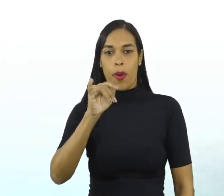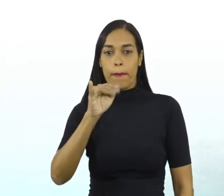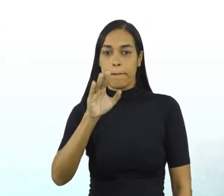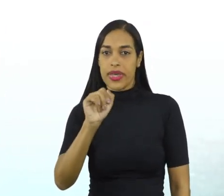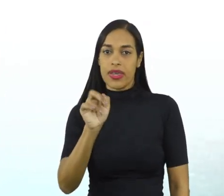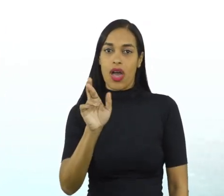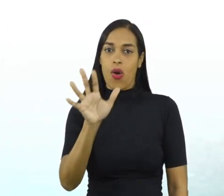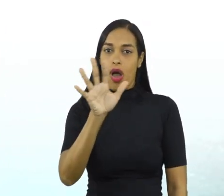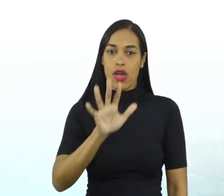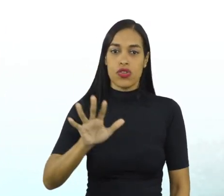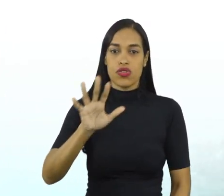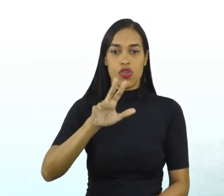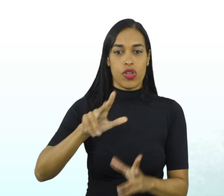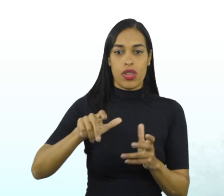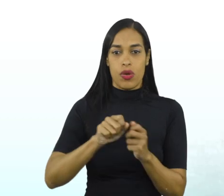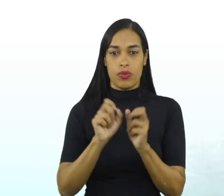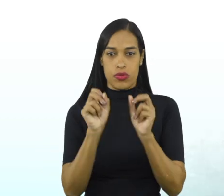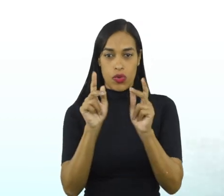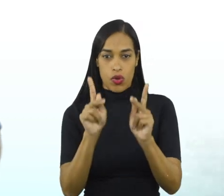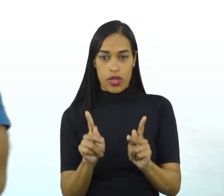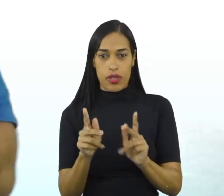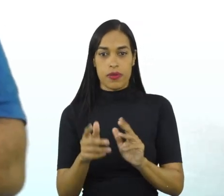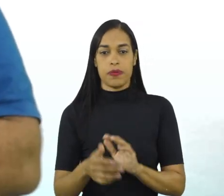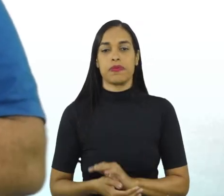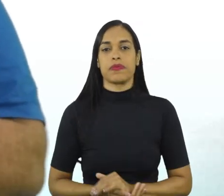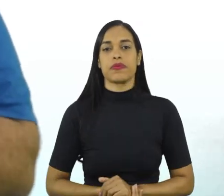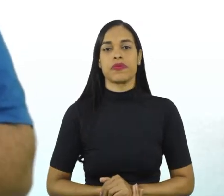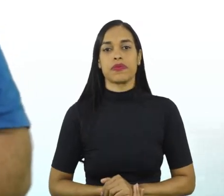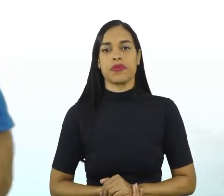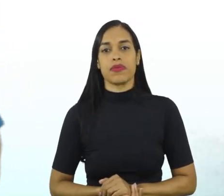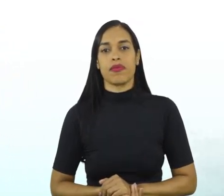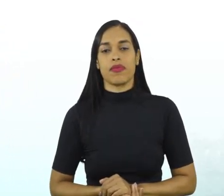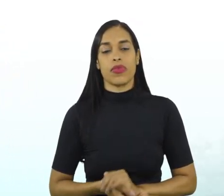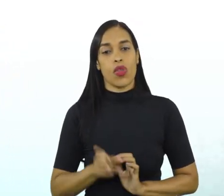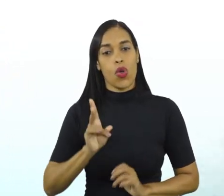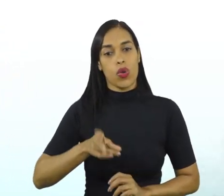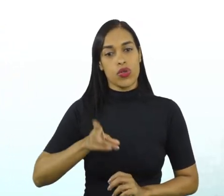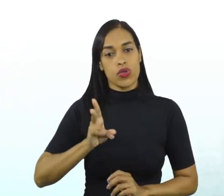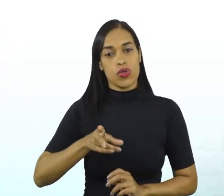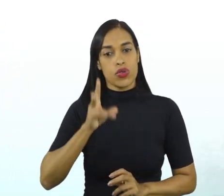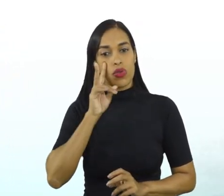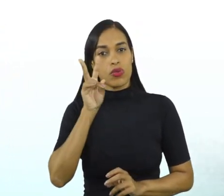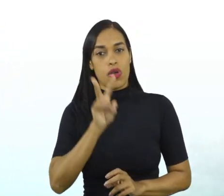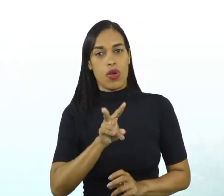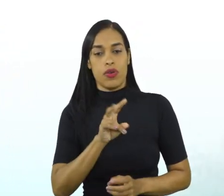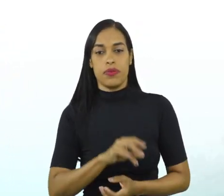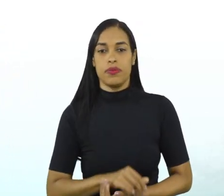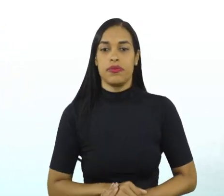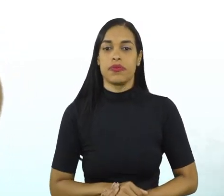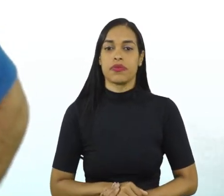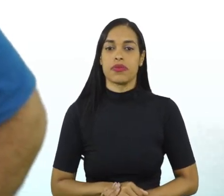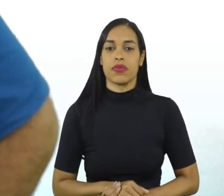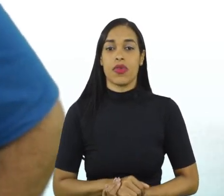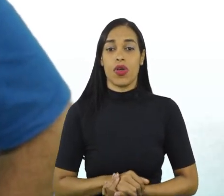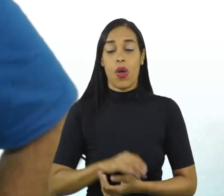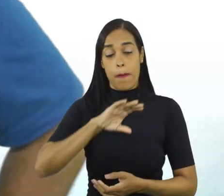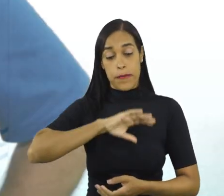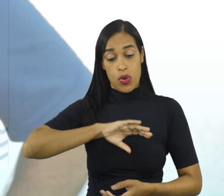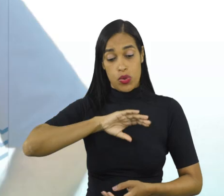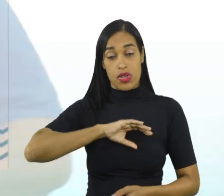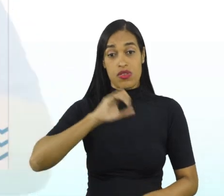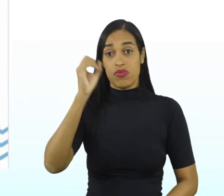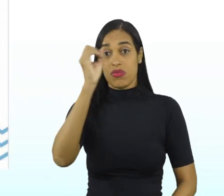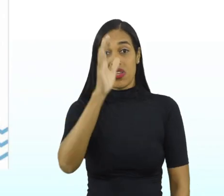regional. Também chamada de geográfica. Ok? Então, vamos lá, vou passar. Dá uma olhada aí, ó. Dialetos do